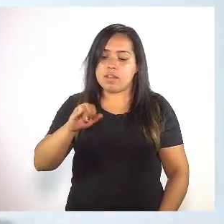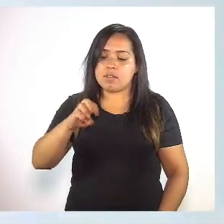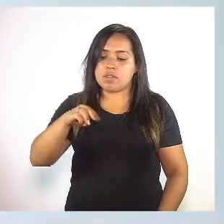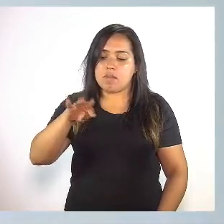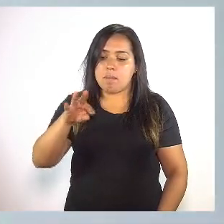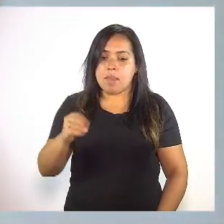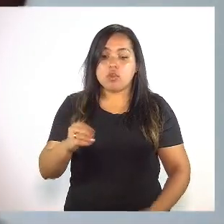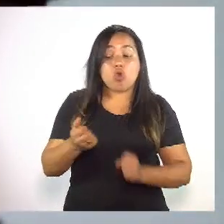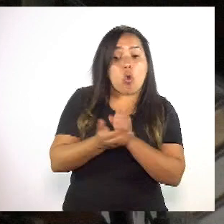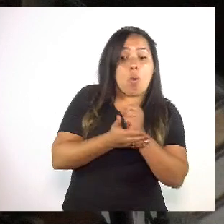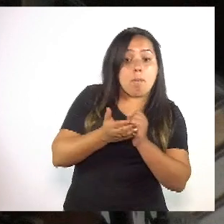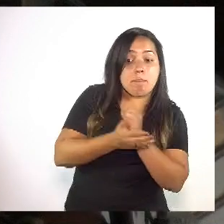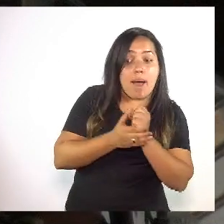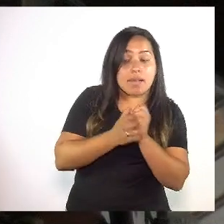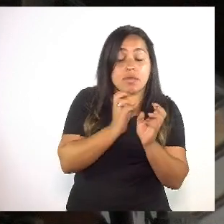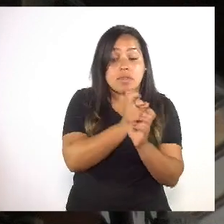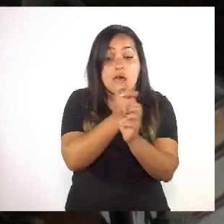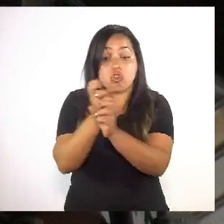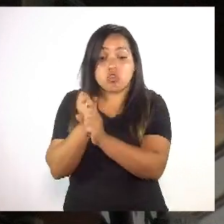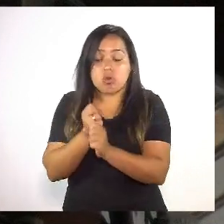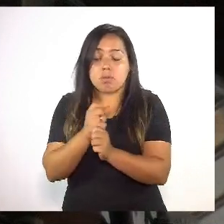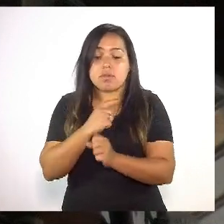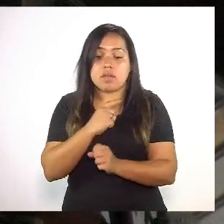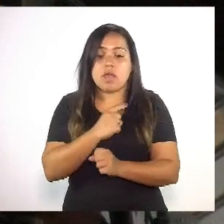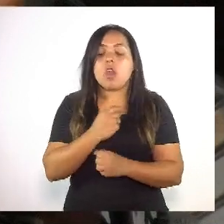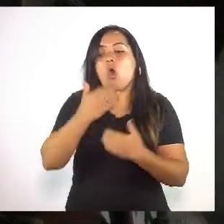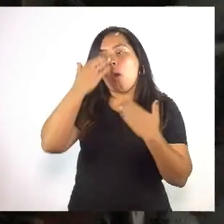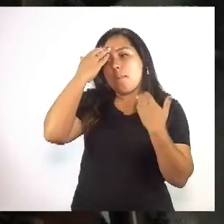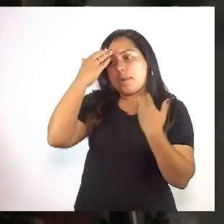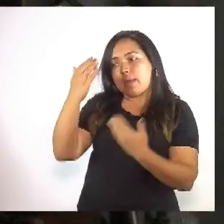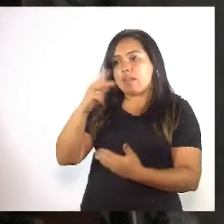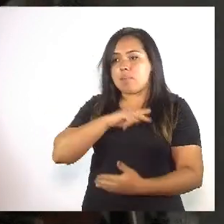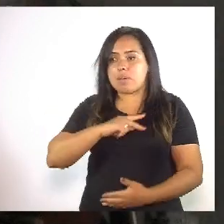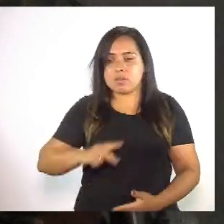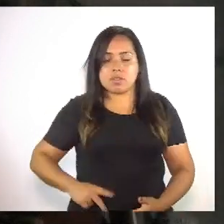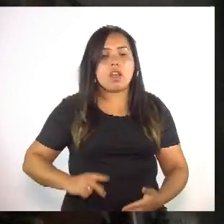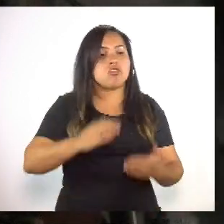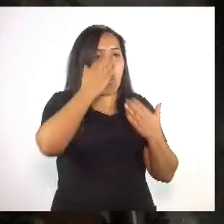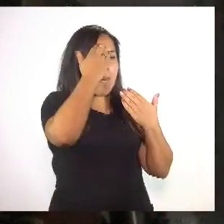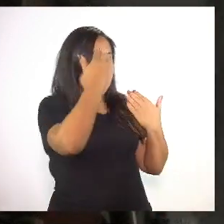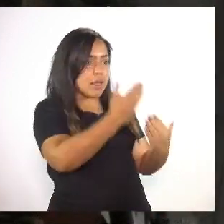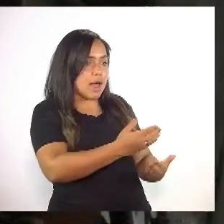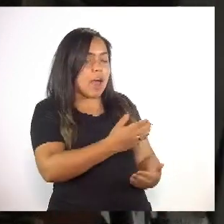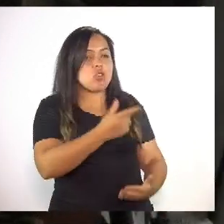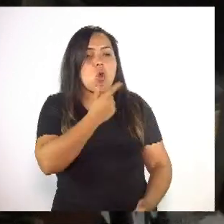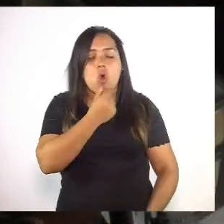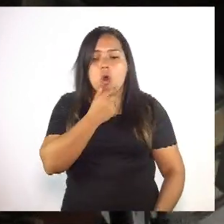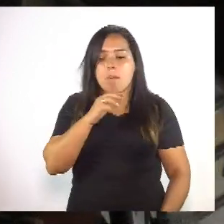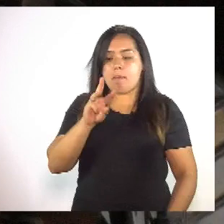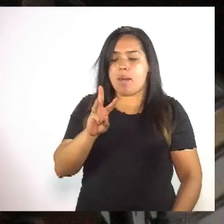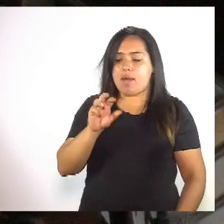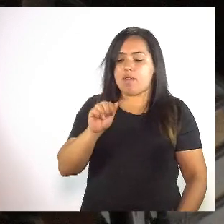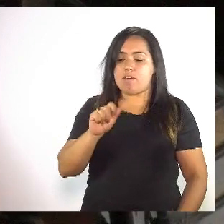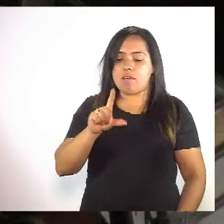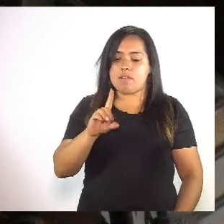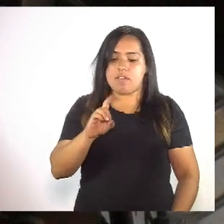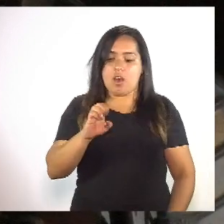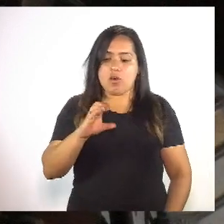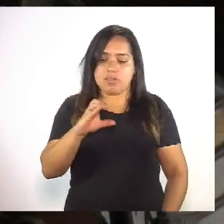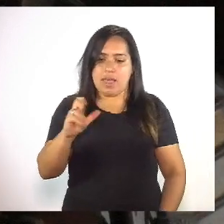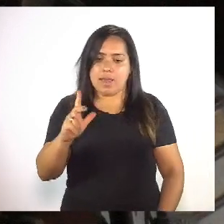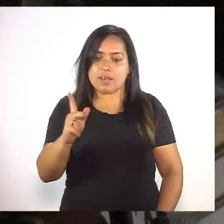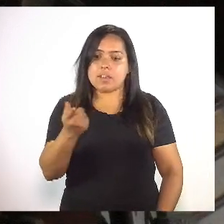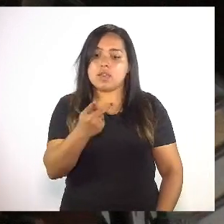Obrigado. Obrigado, deputado Valdec. Eu pergunto às demais autoridades presentes se queiram